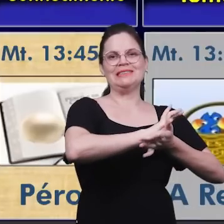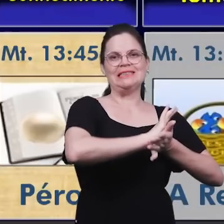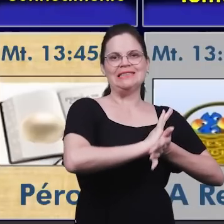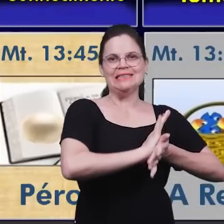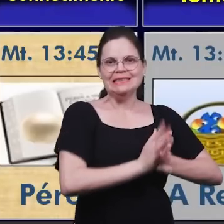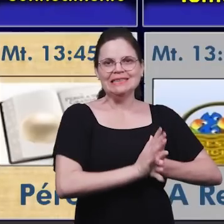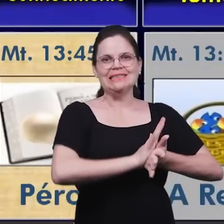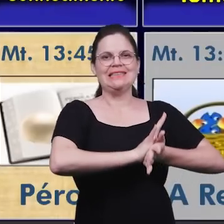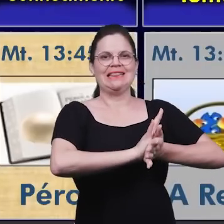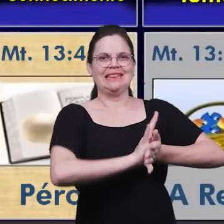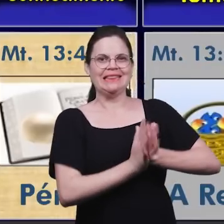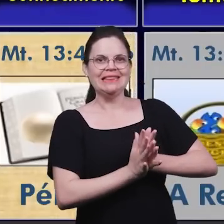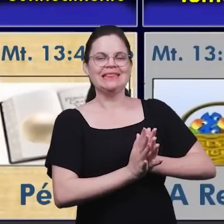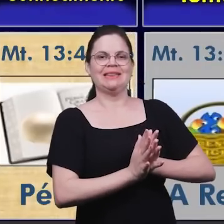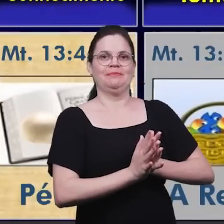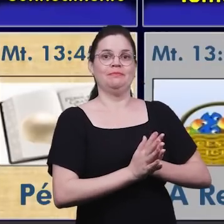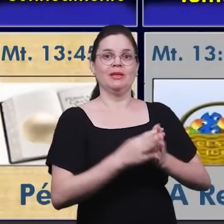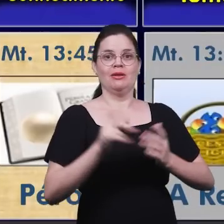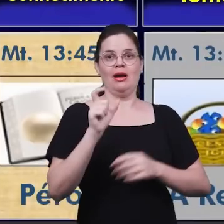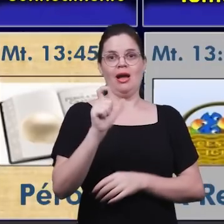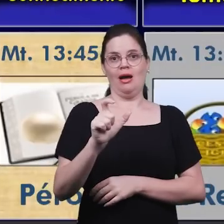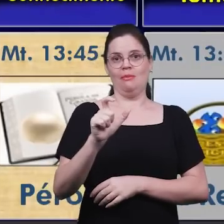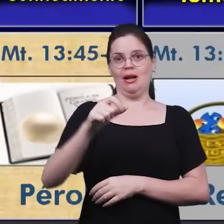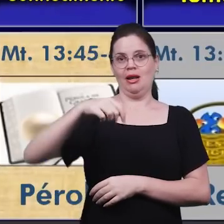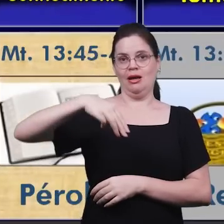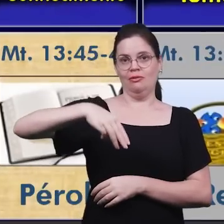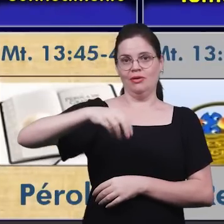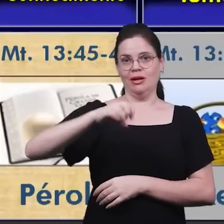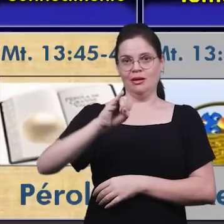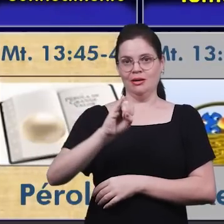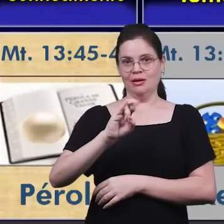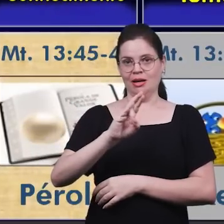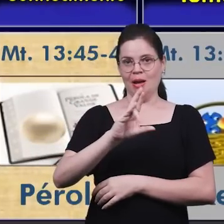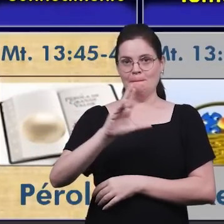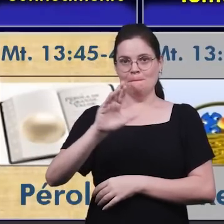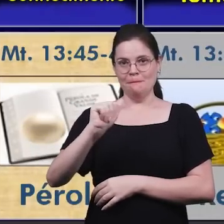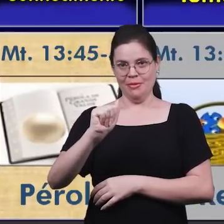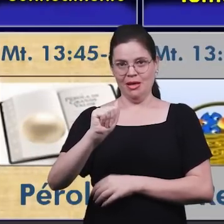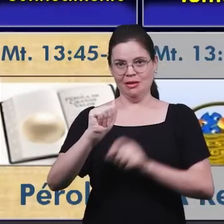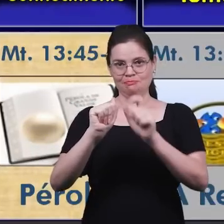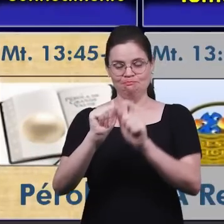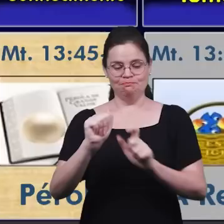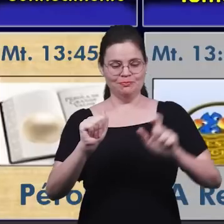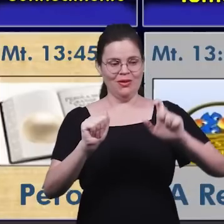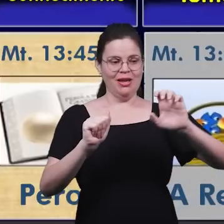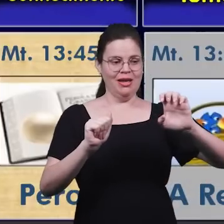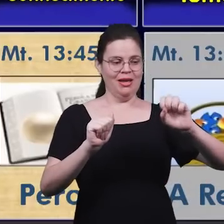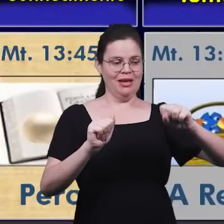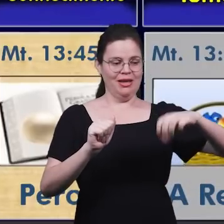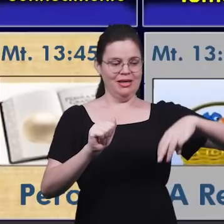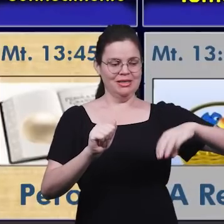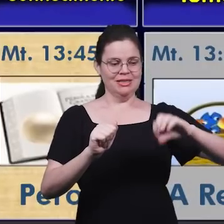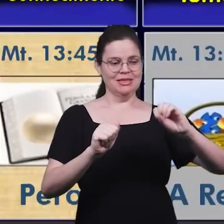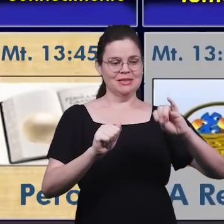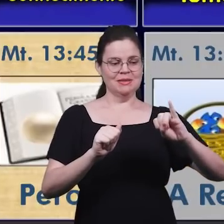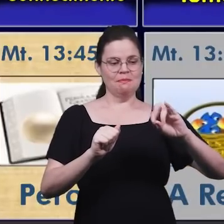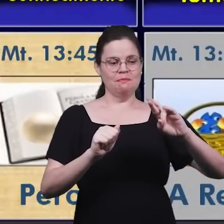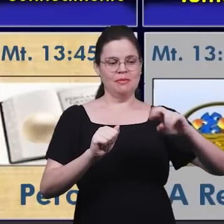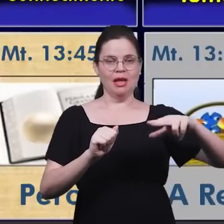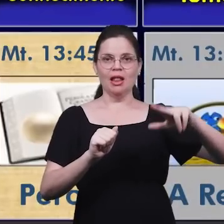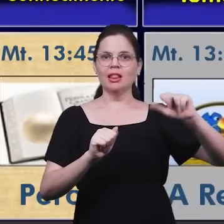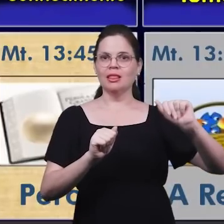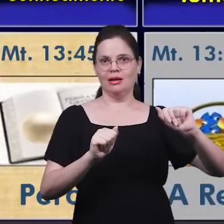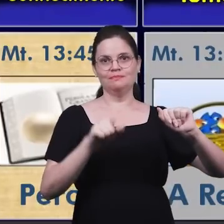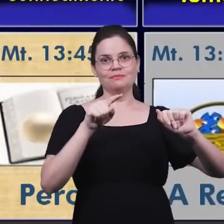de preservação do corpo. Porque a mirra era usada para preservar o corpo. Então, você vê